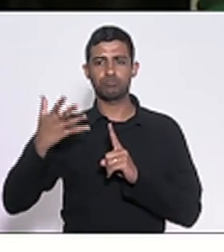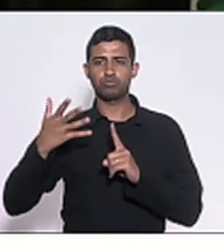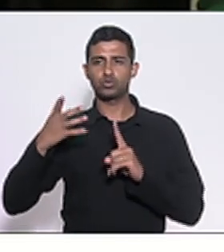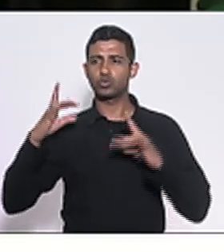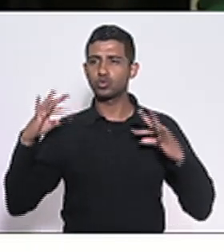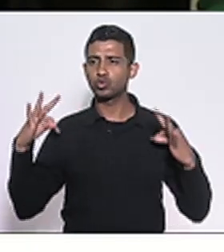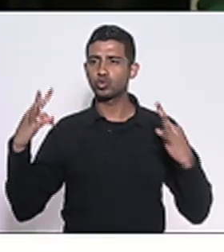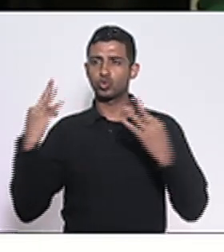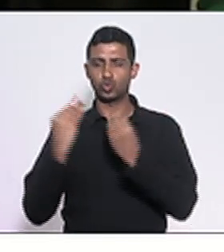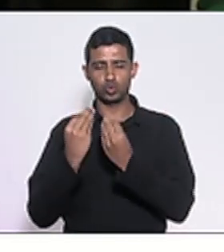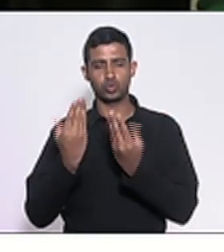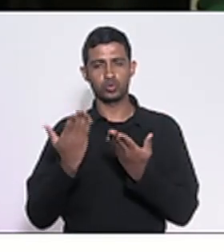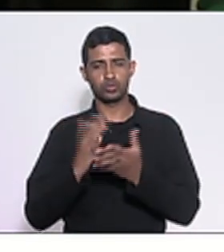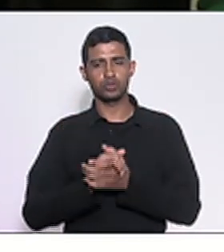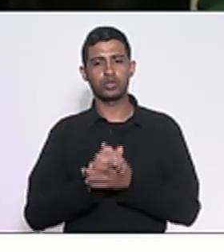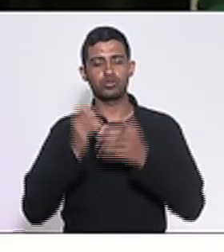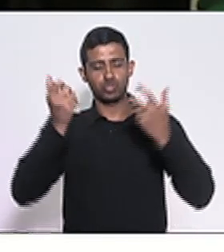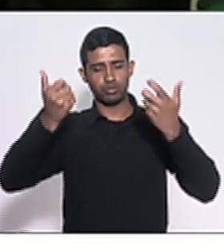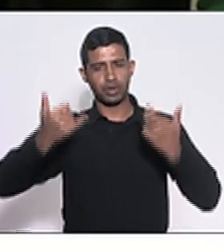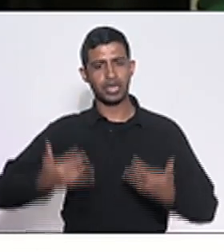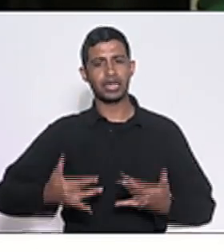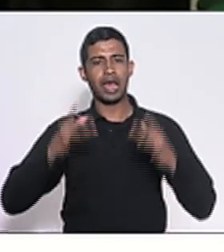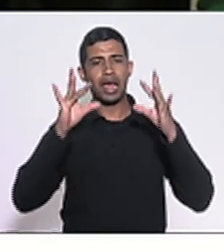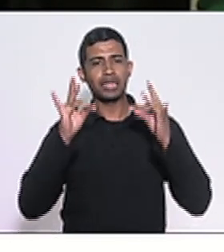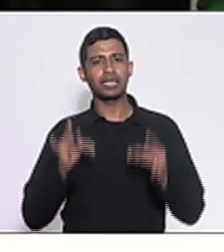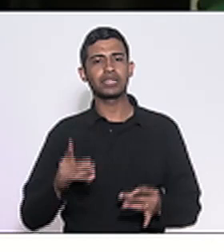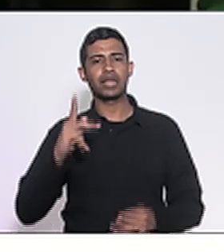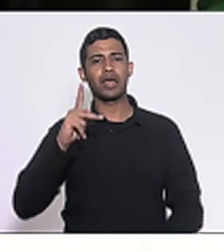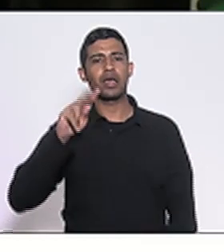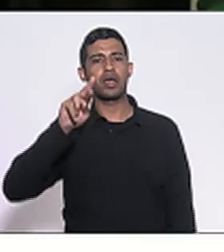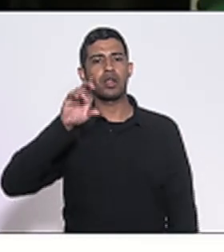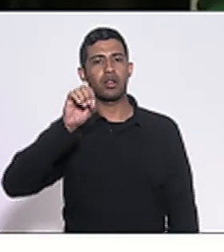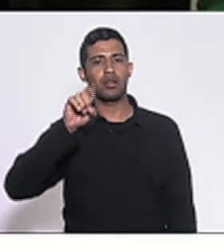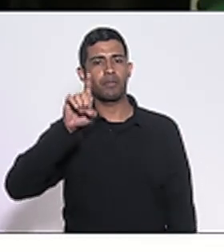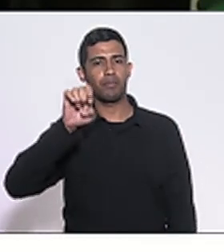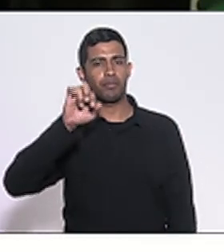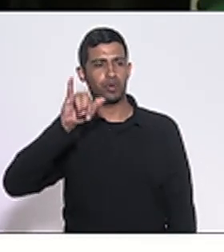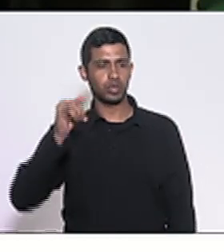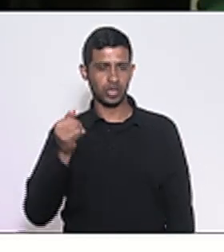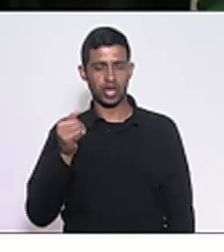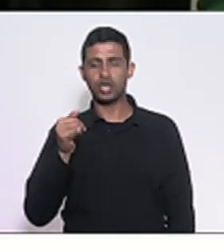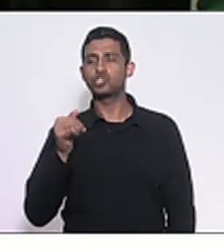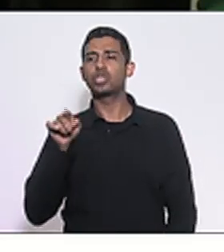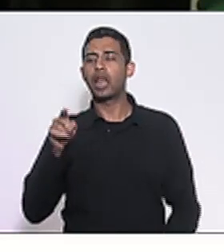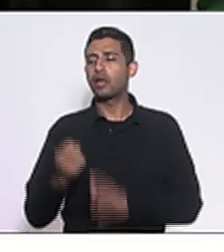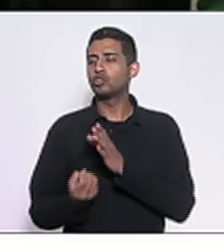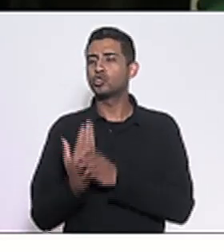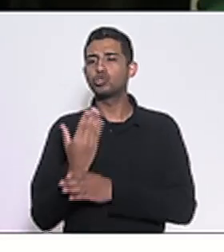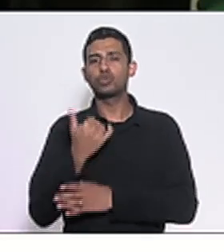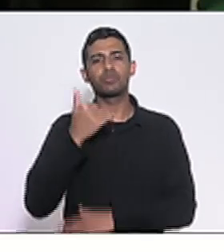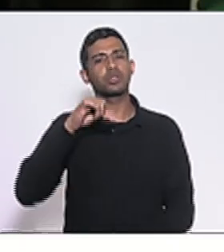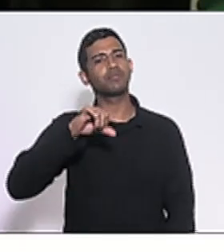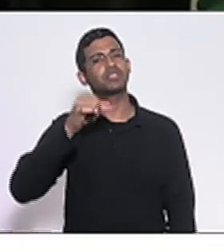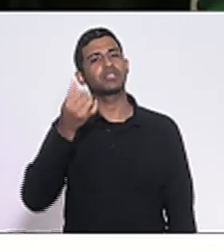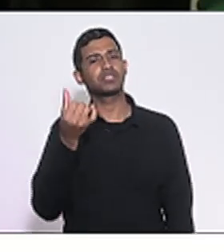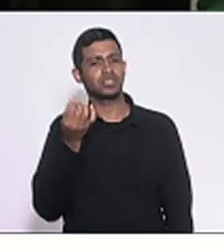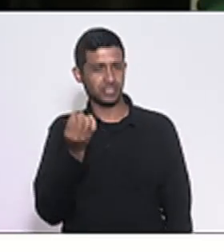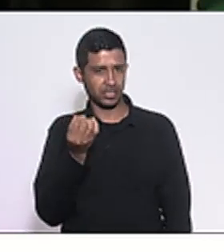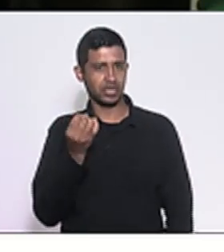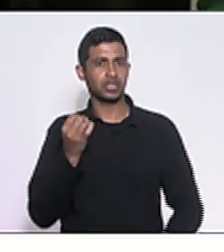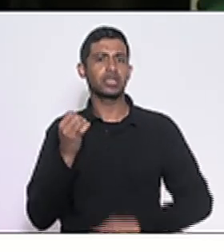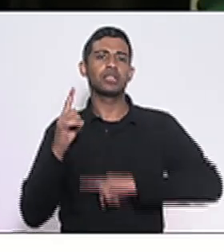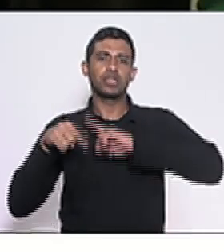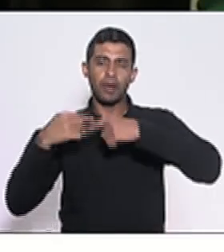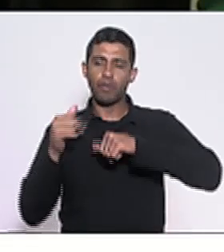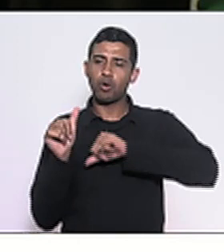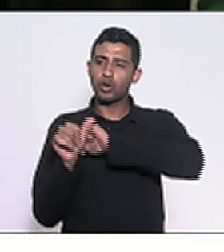O PRODERJ surge, salvo engano, como fundação no final dos anos 60, depois se transforma em autarquia estadual